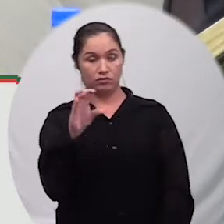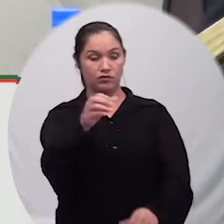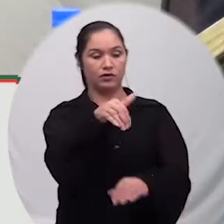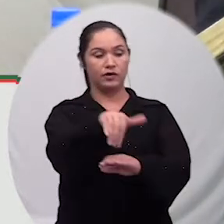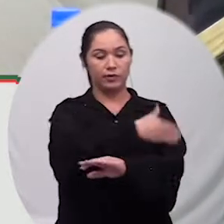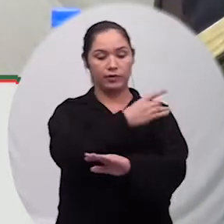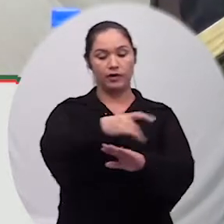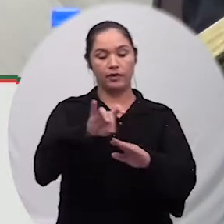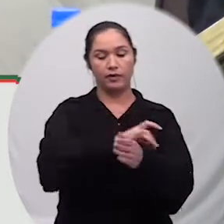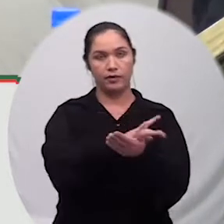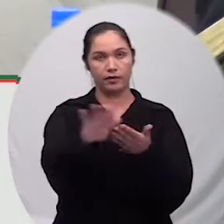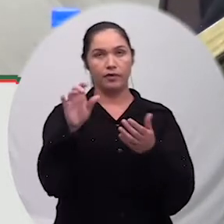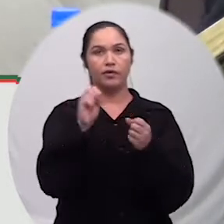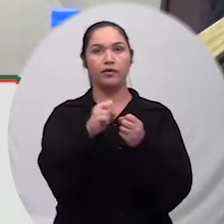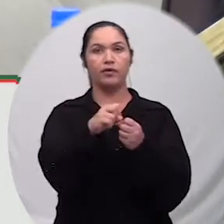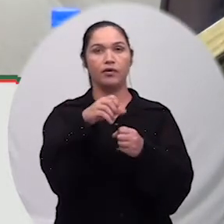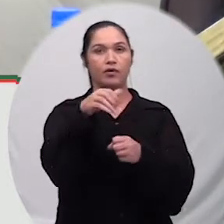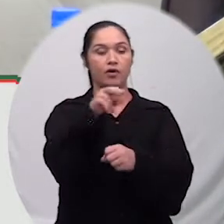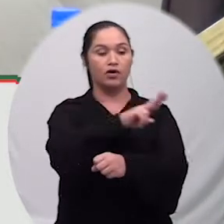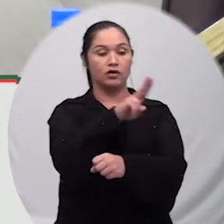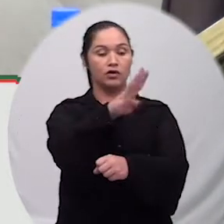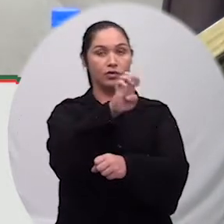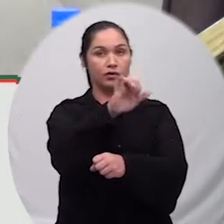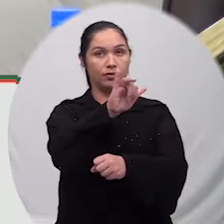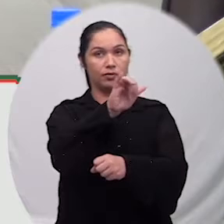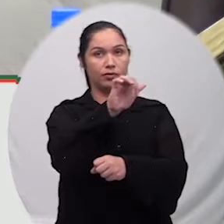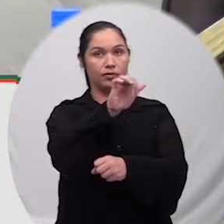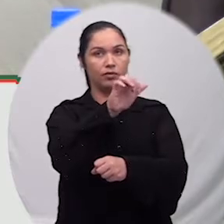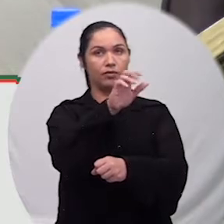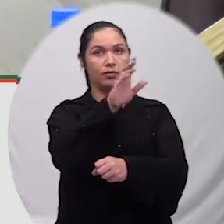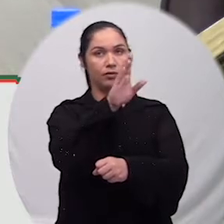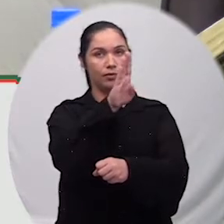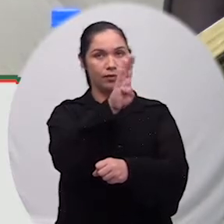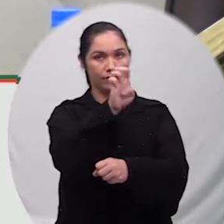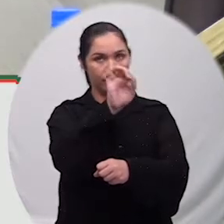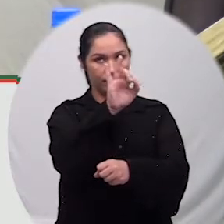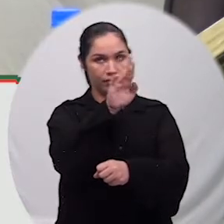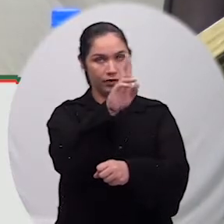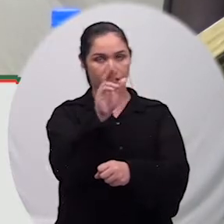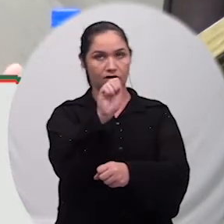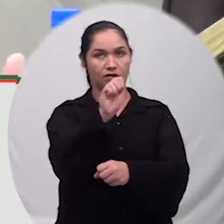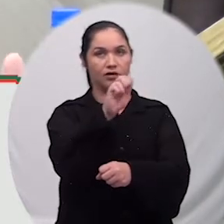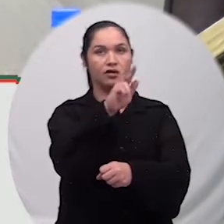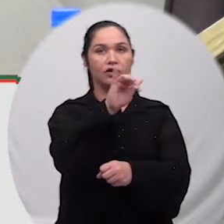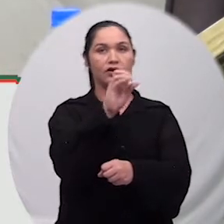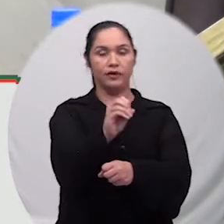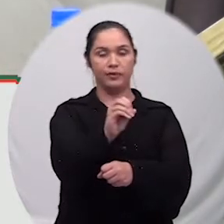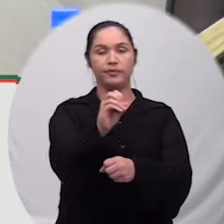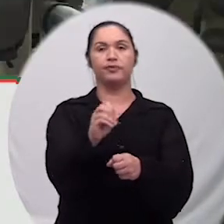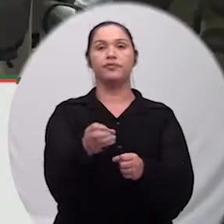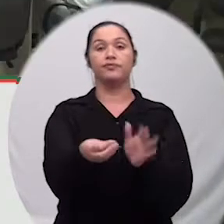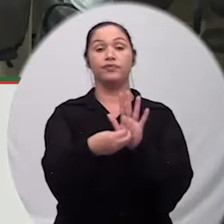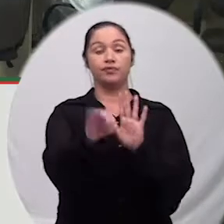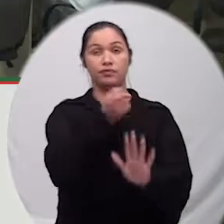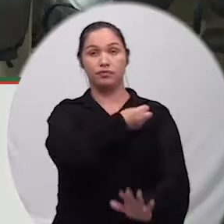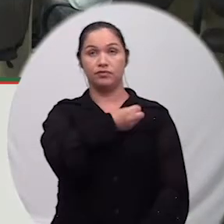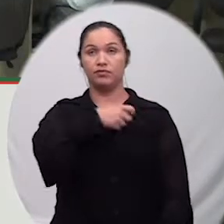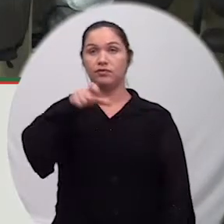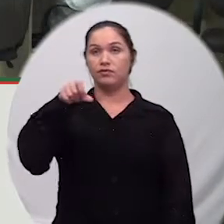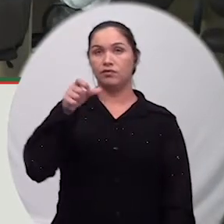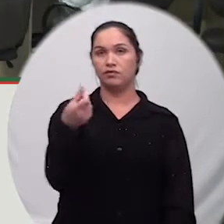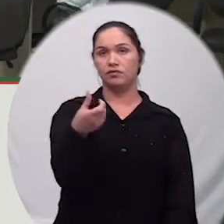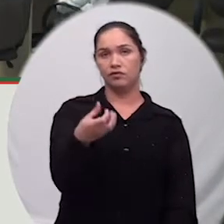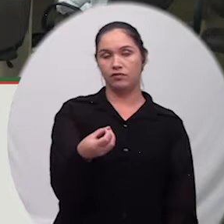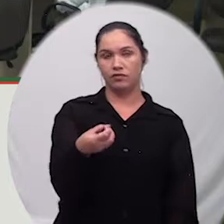assunto asfaltamento da rua Beira Rio, localizado no bairro São Roque. Indicação número 960/18,